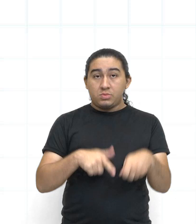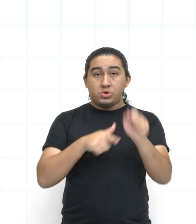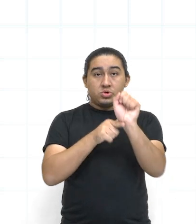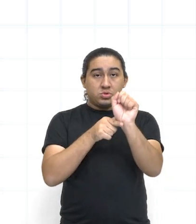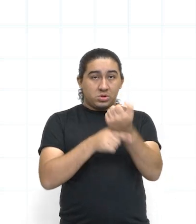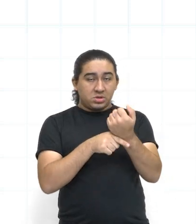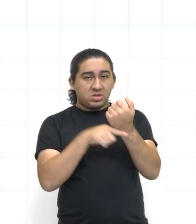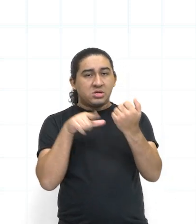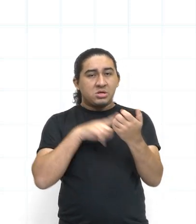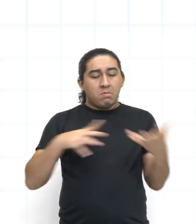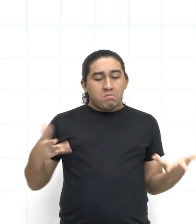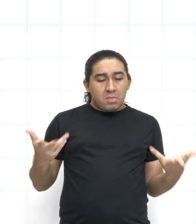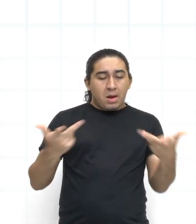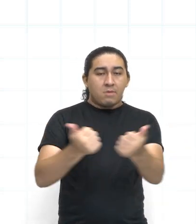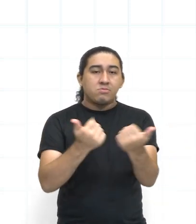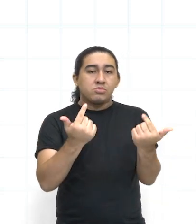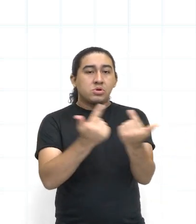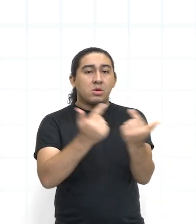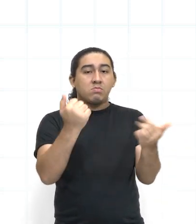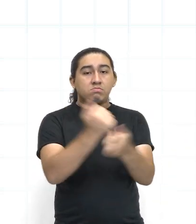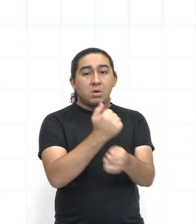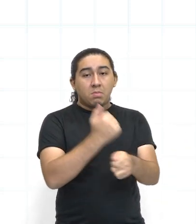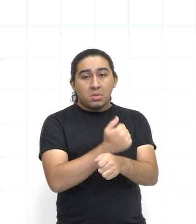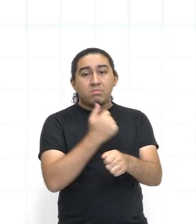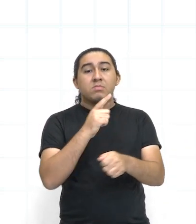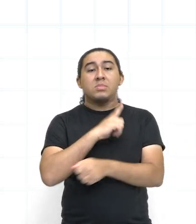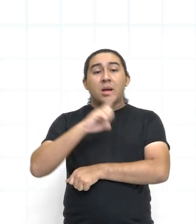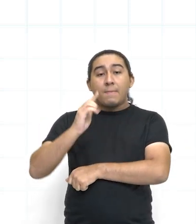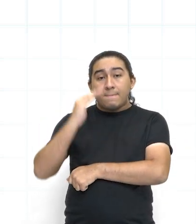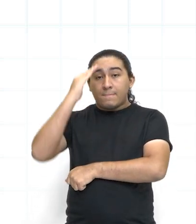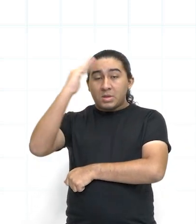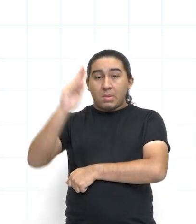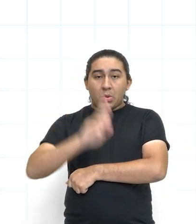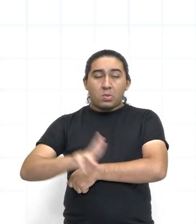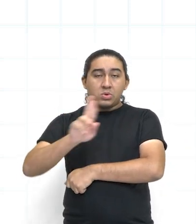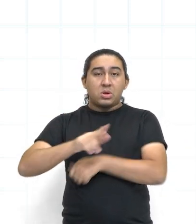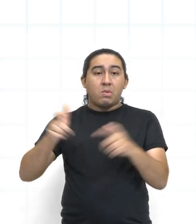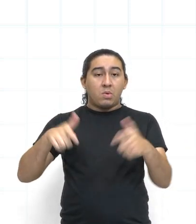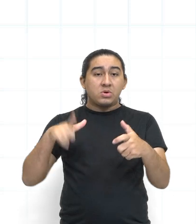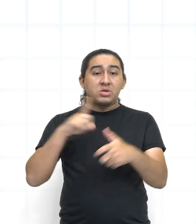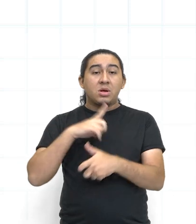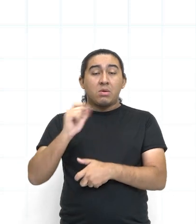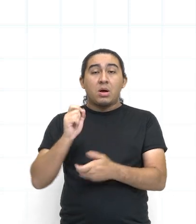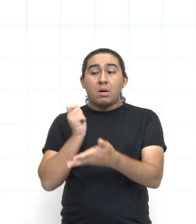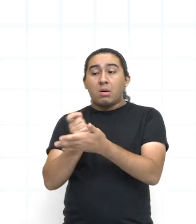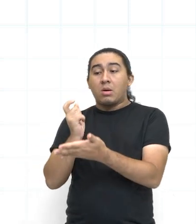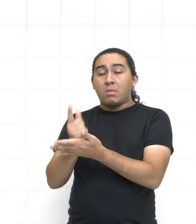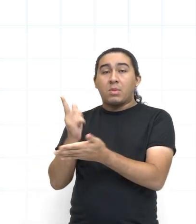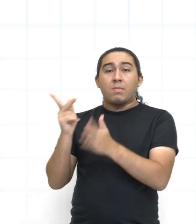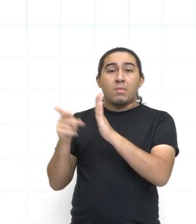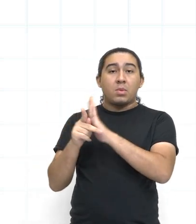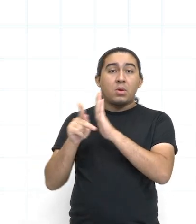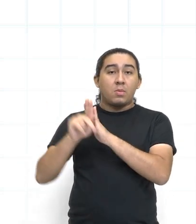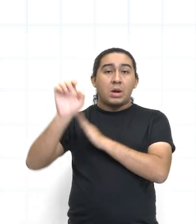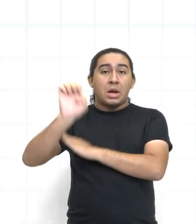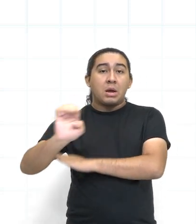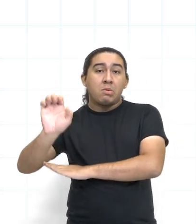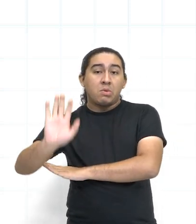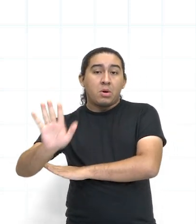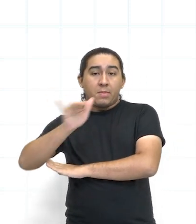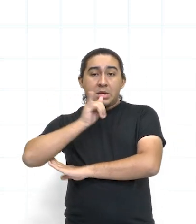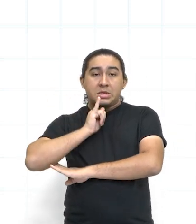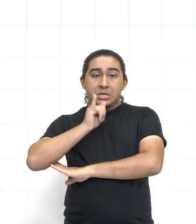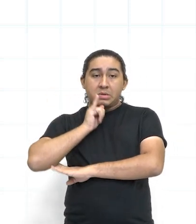importado. Para garantir a grandiosidade da obra, grande parte dos materiais usados na construção foi importado